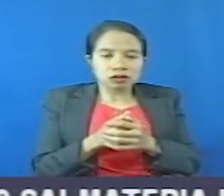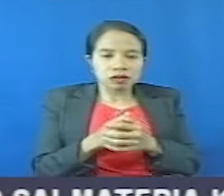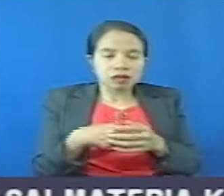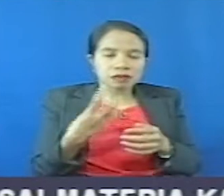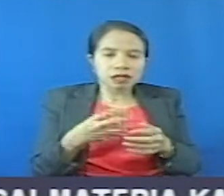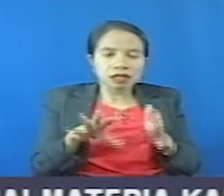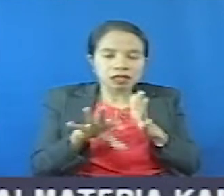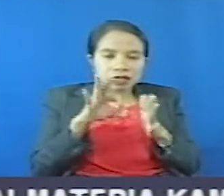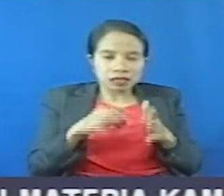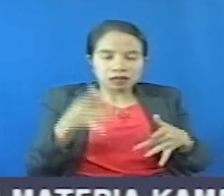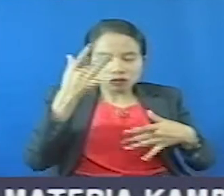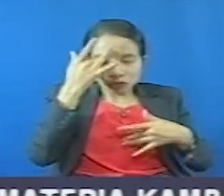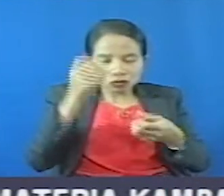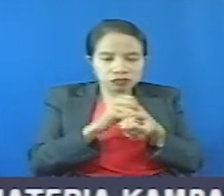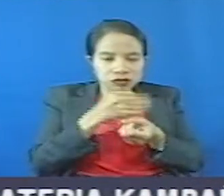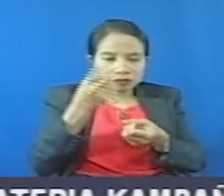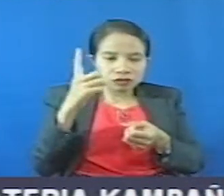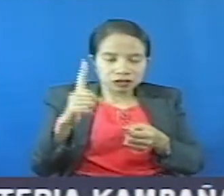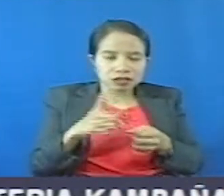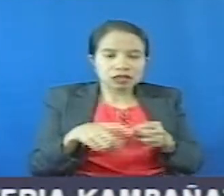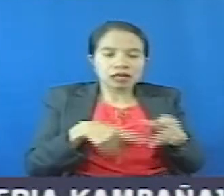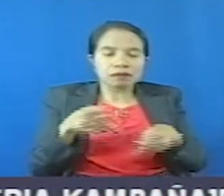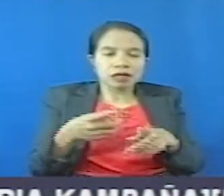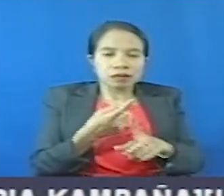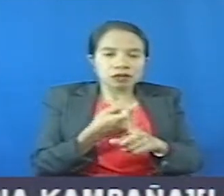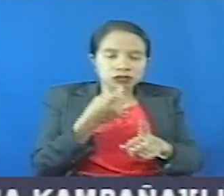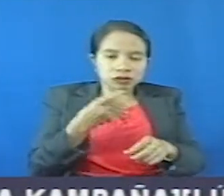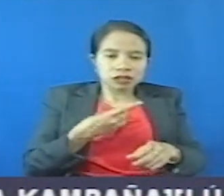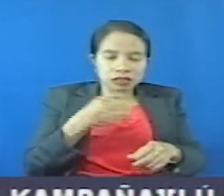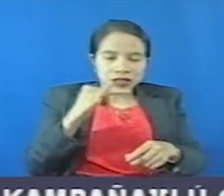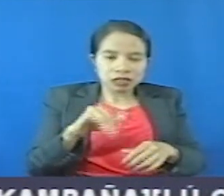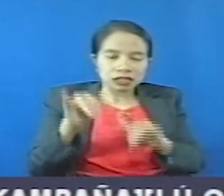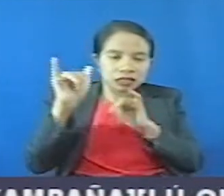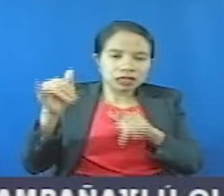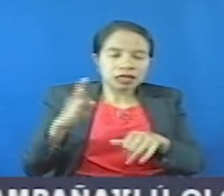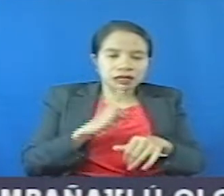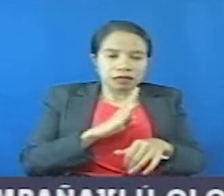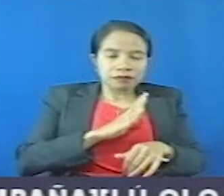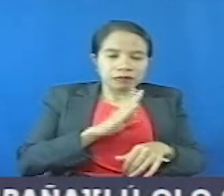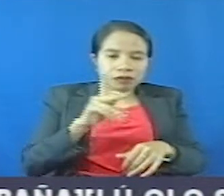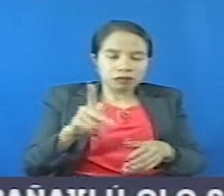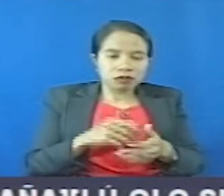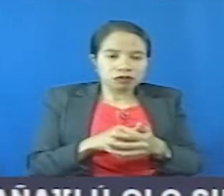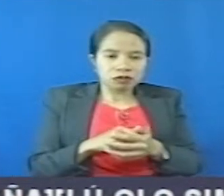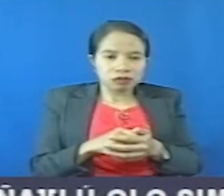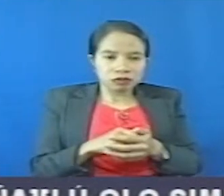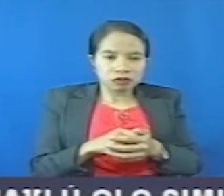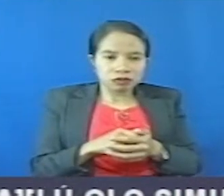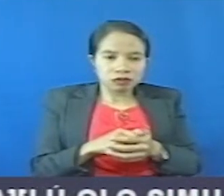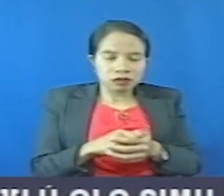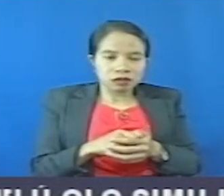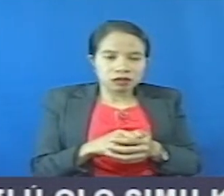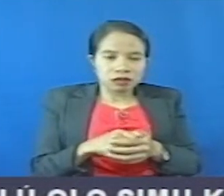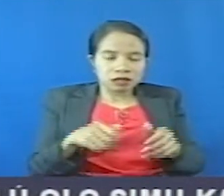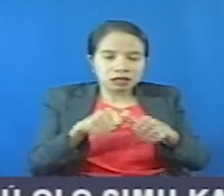positivo ida posisi dadang dan be mai dili hela iha suku bebonu aldea